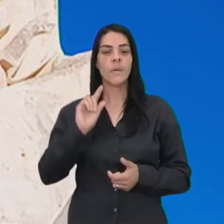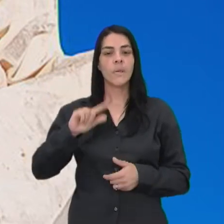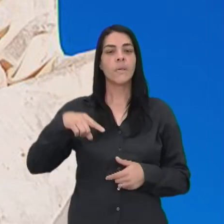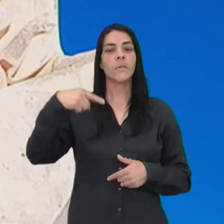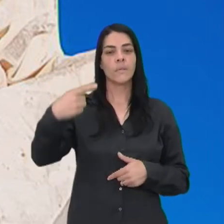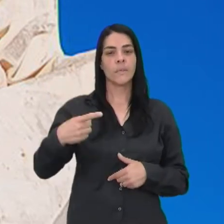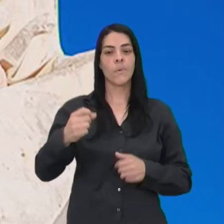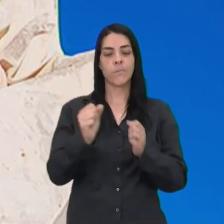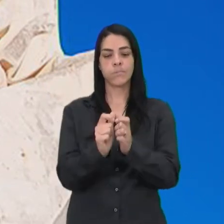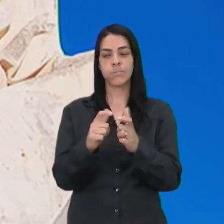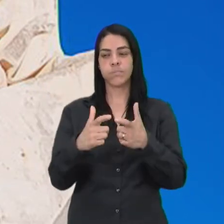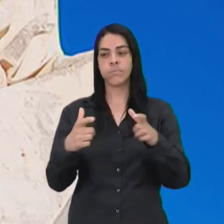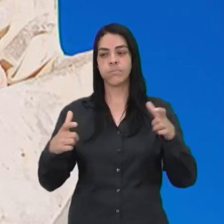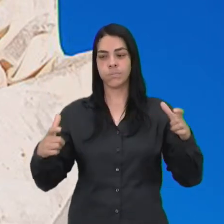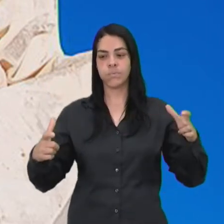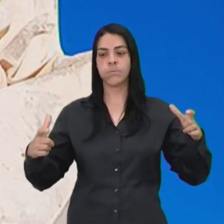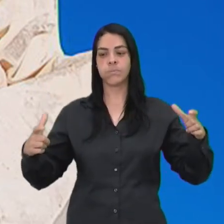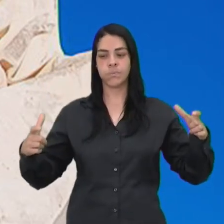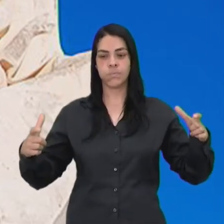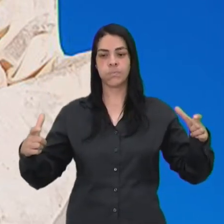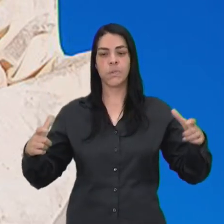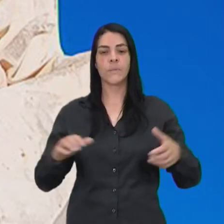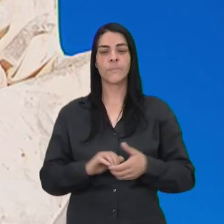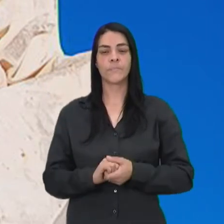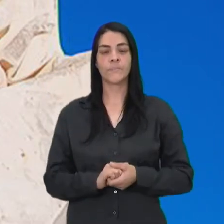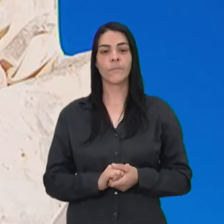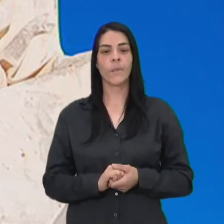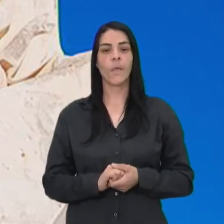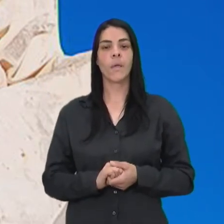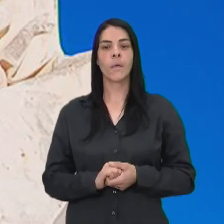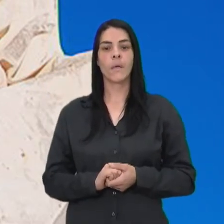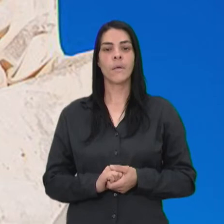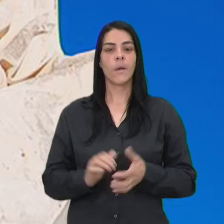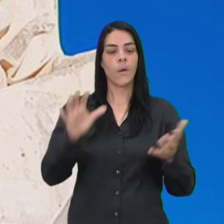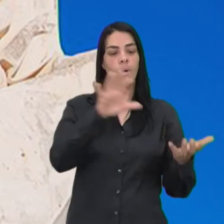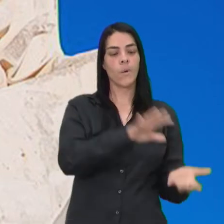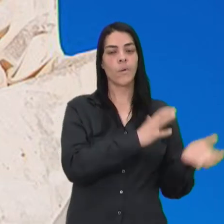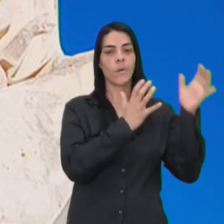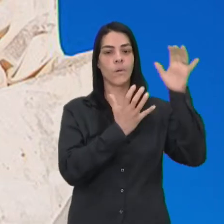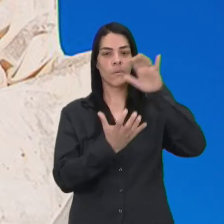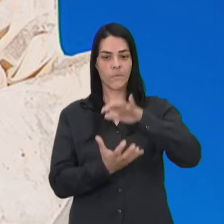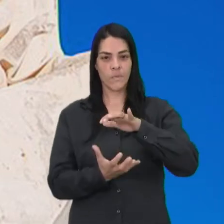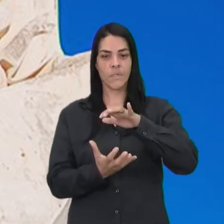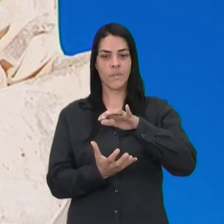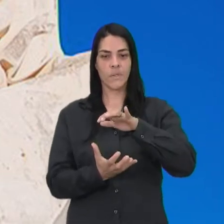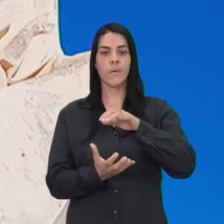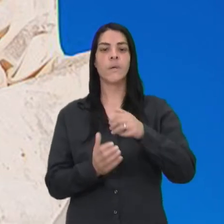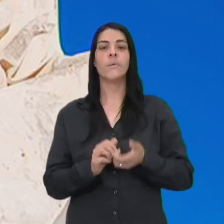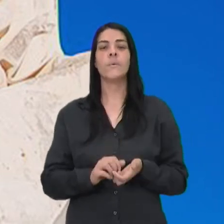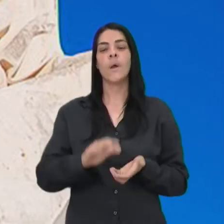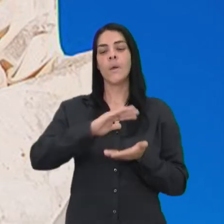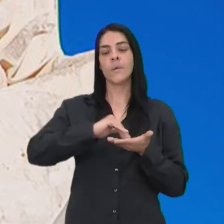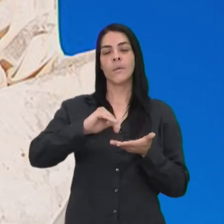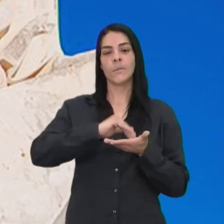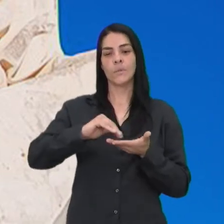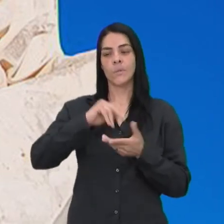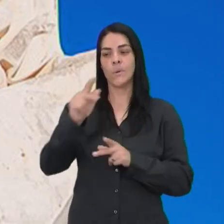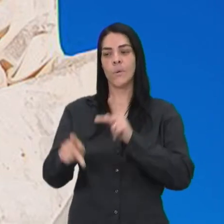seu território gradativamente e tal. Ou então a Revolução Haitiana, né, que tirou os franceses,